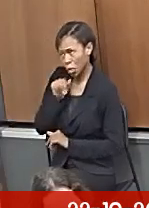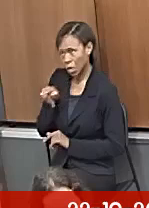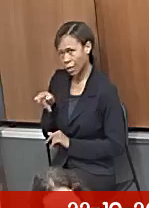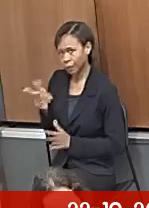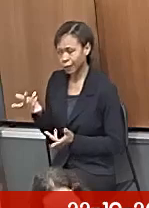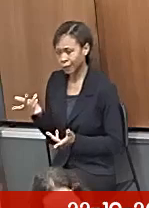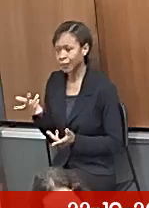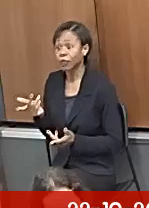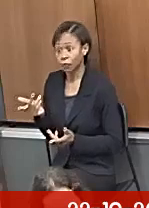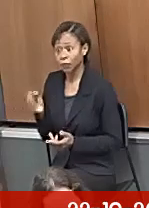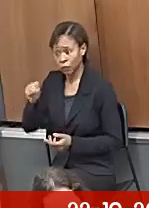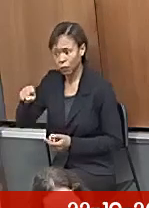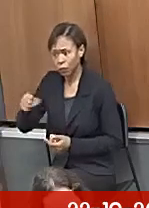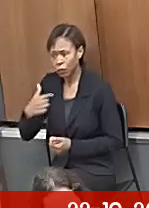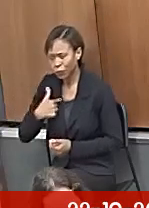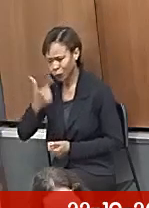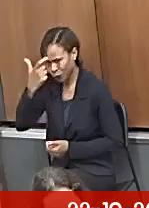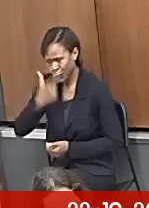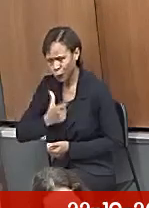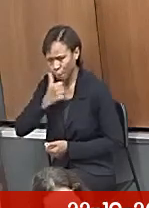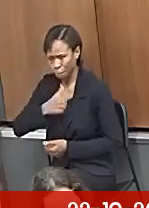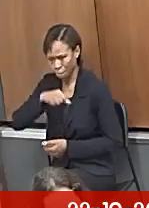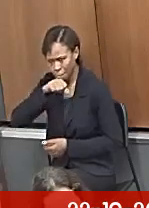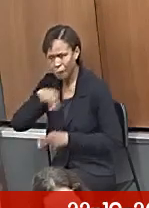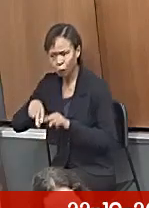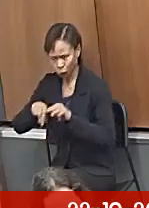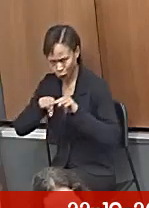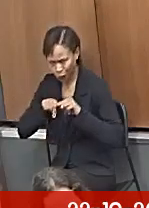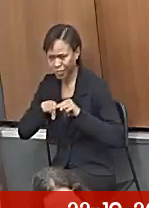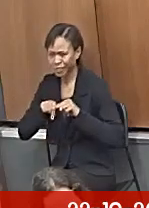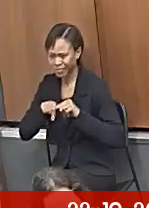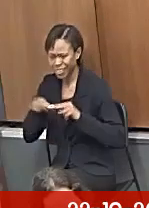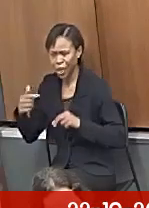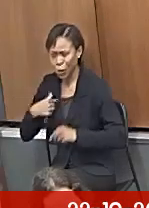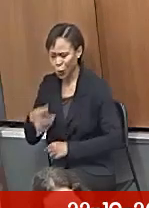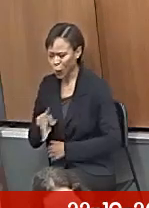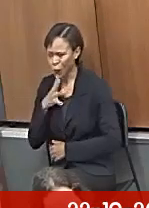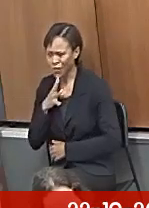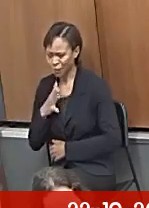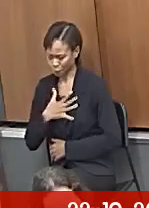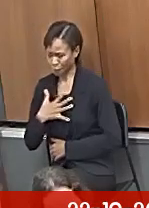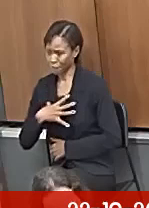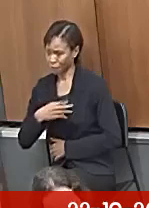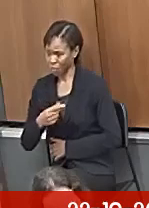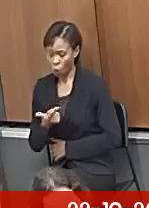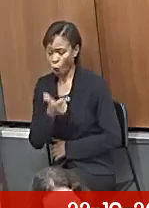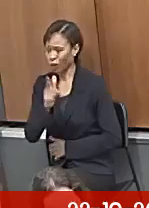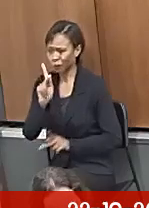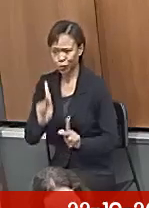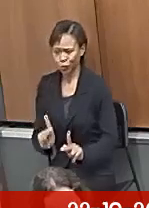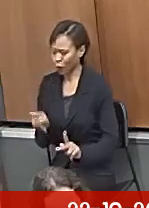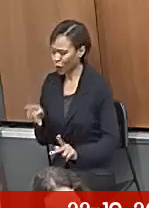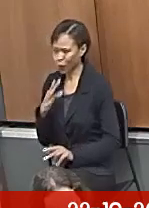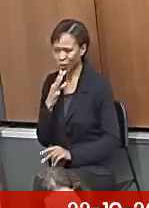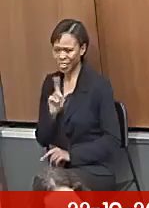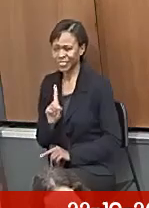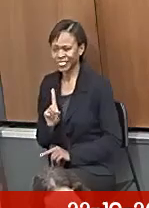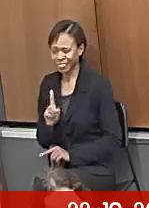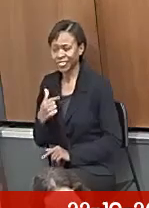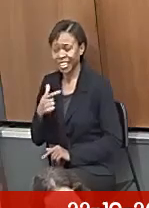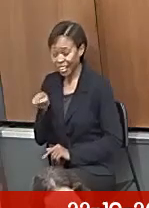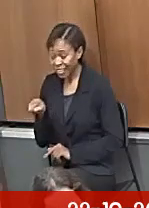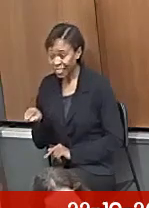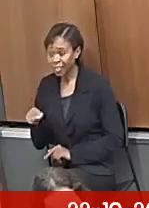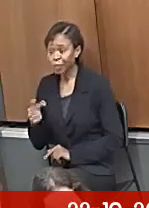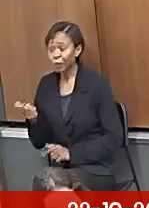é justamente porque eu sou a mãe que eu posso dizer isso. Não há quem conheça ela no mundo mais do que eu. É ela quem me faz amar o mundo o suficiente para